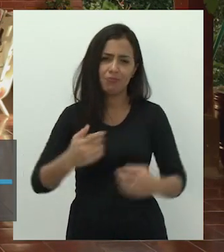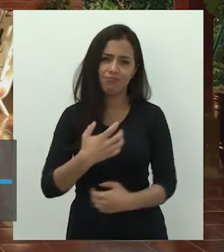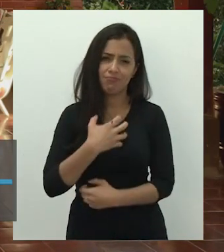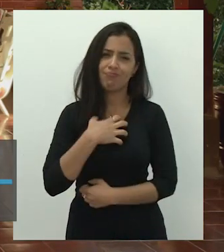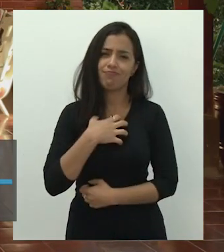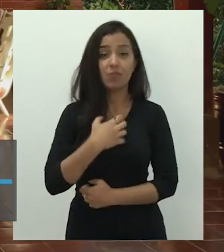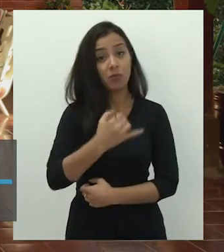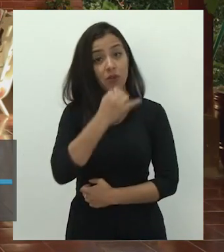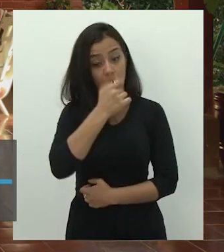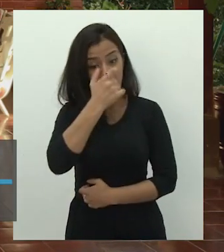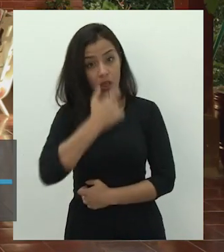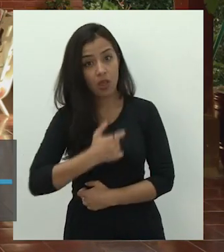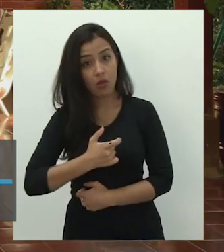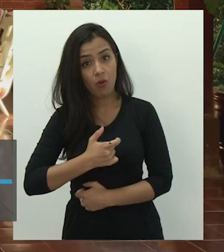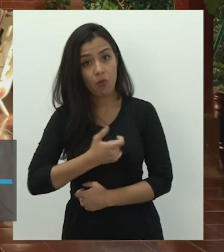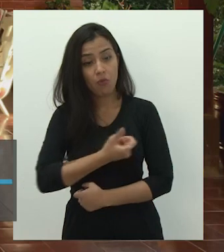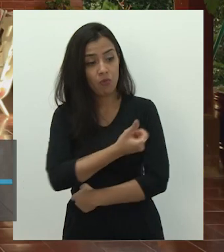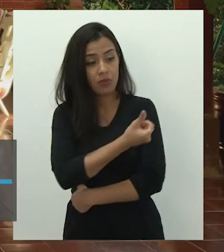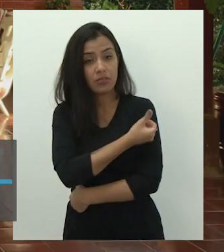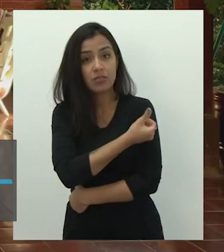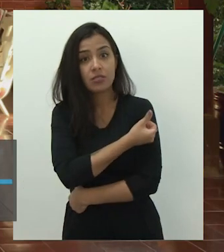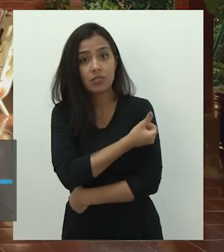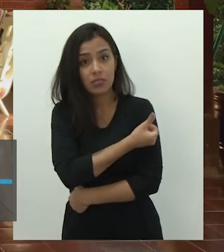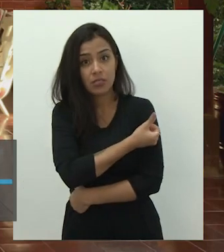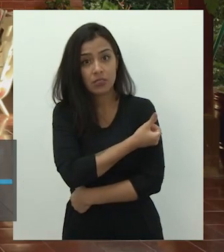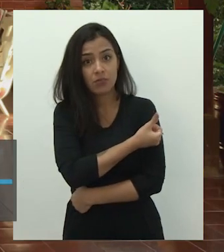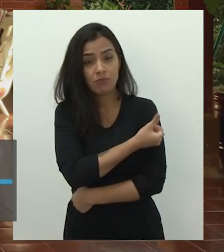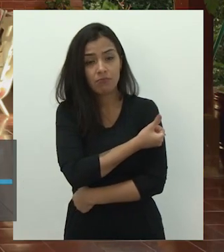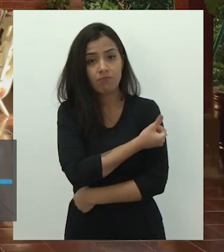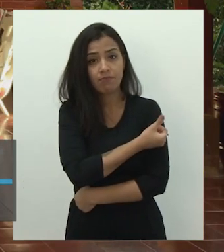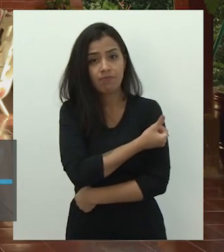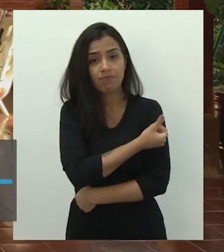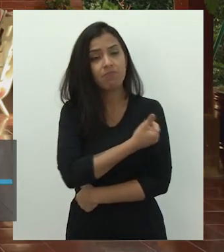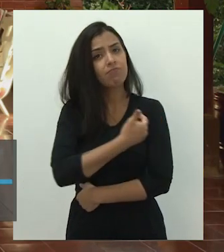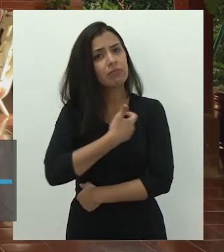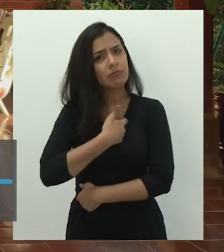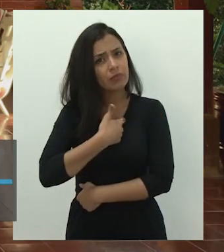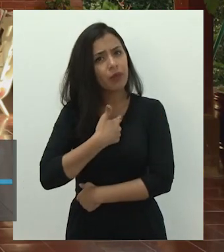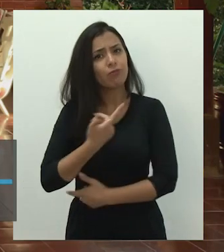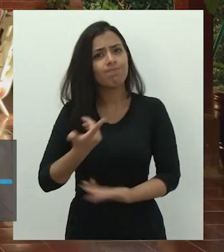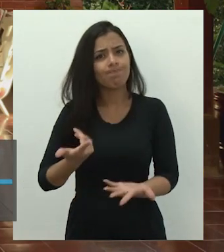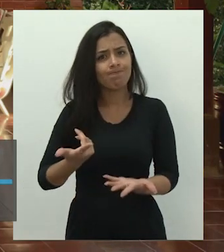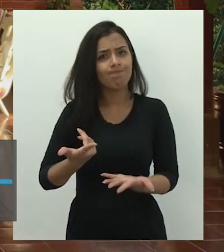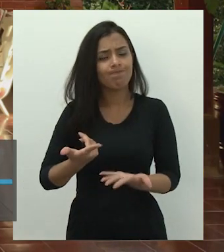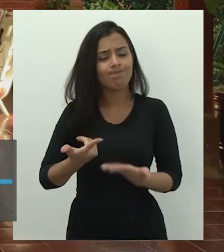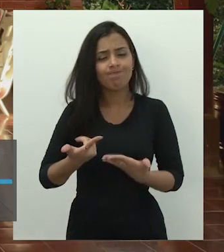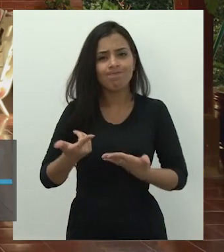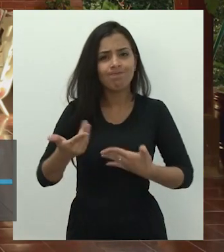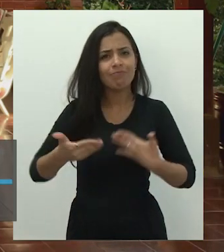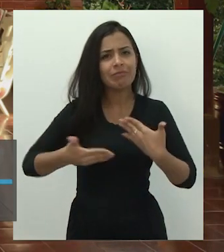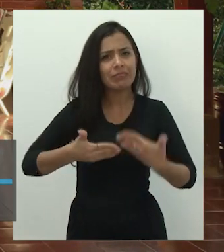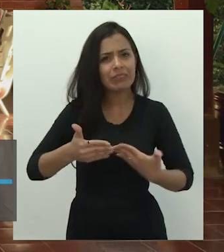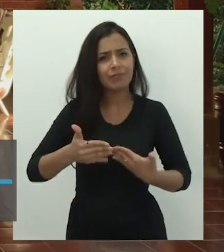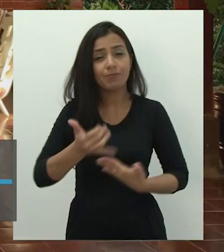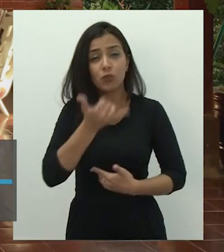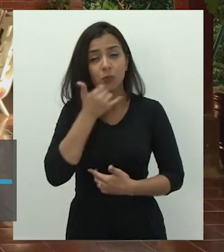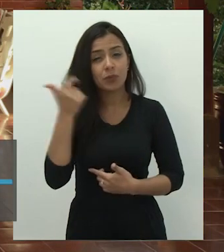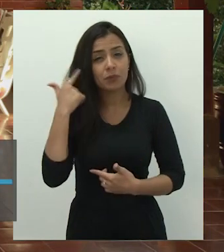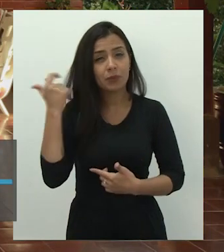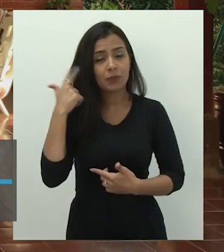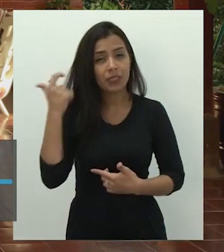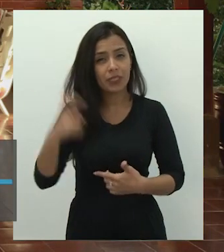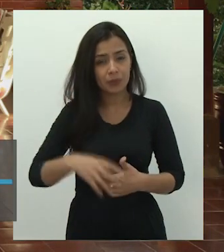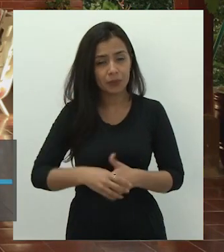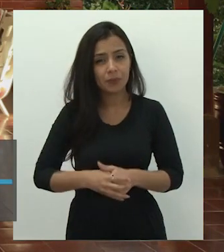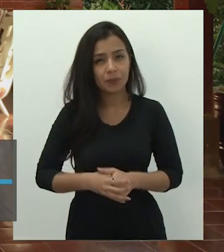ano, que no meu tempo era a primeira série do ginásio, eu fiquei de segunda época, que também é coisa antiga, né?